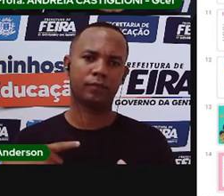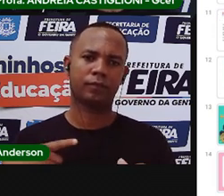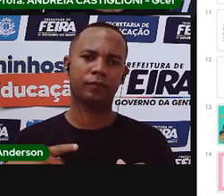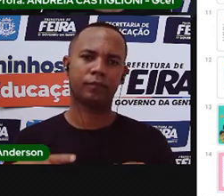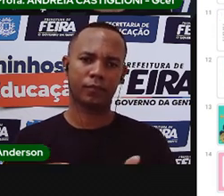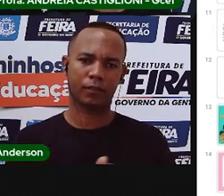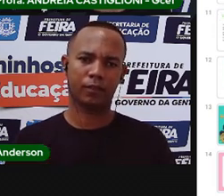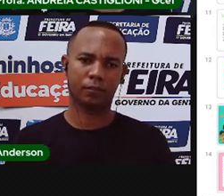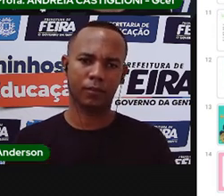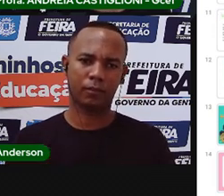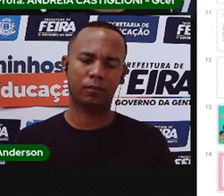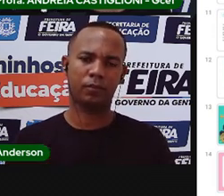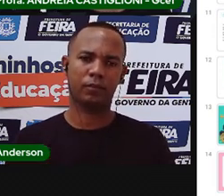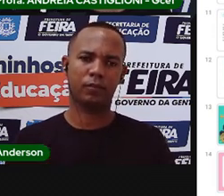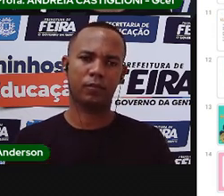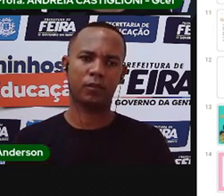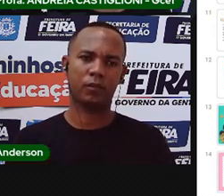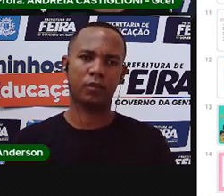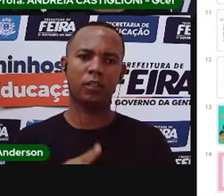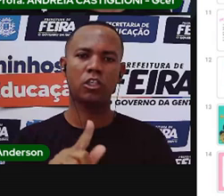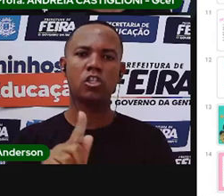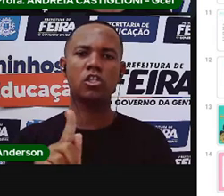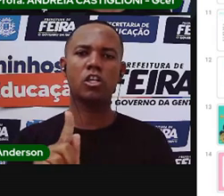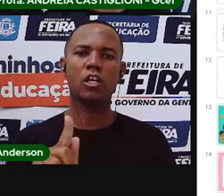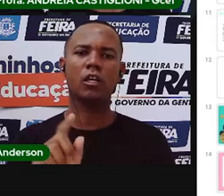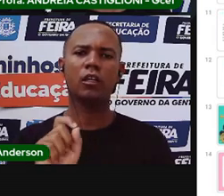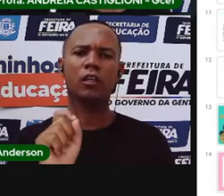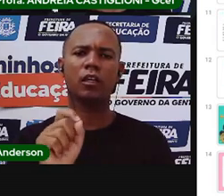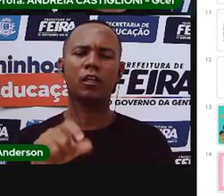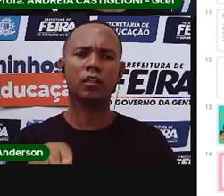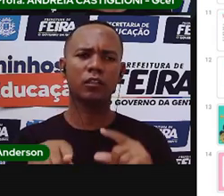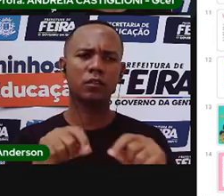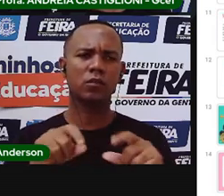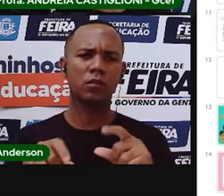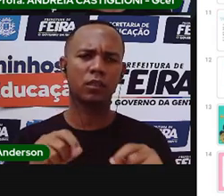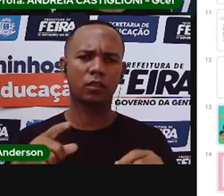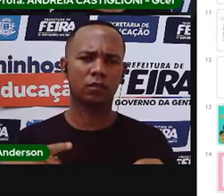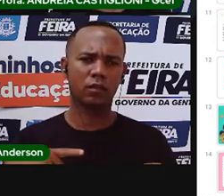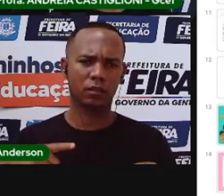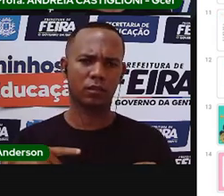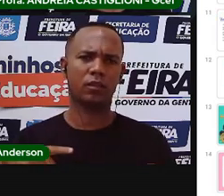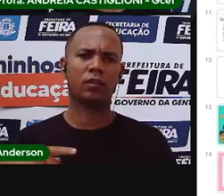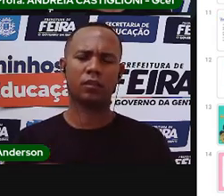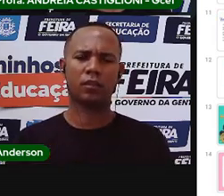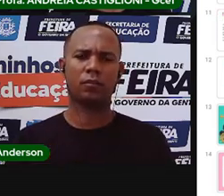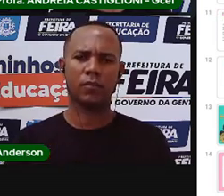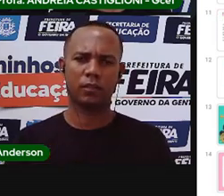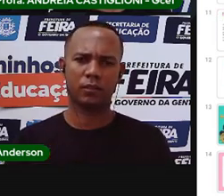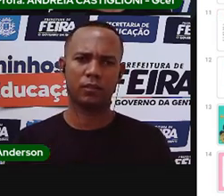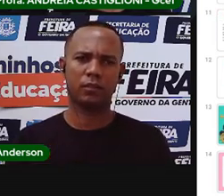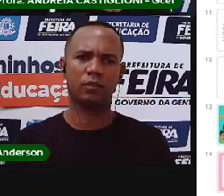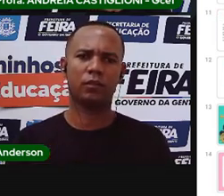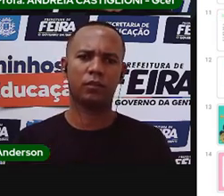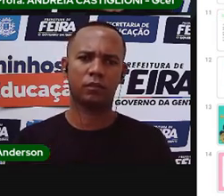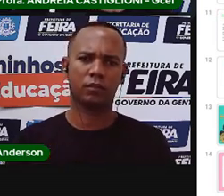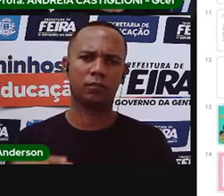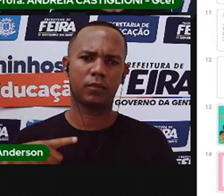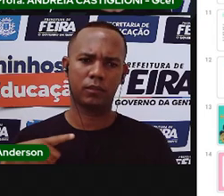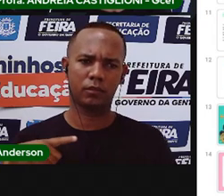E quem sugeriu a letra G? Alguém sugeriu a letra G que eu vi? Tem também a letra G.